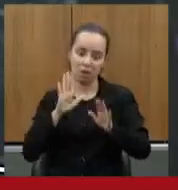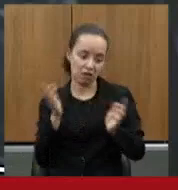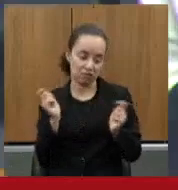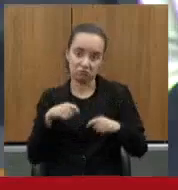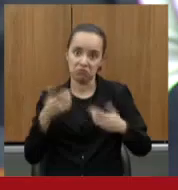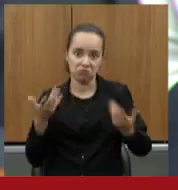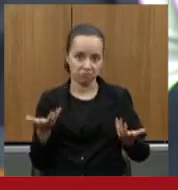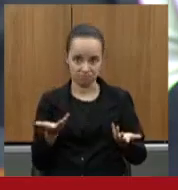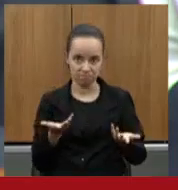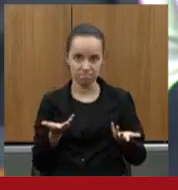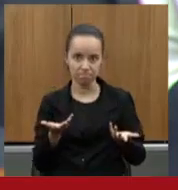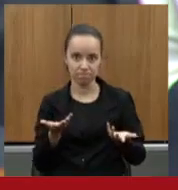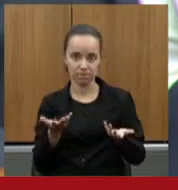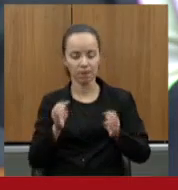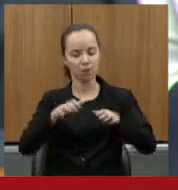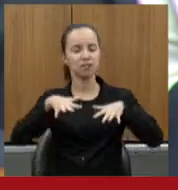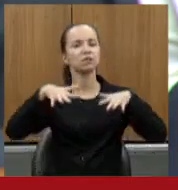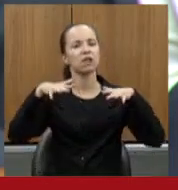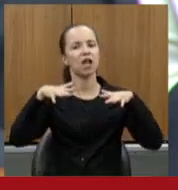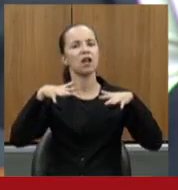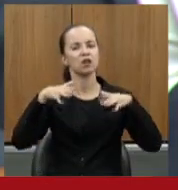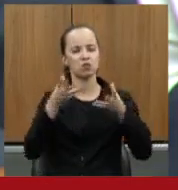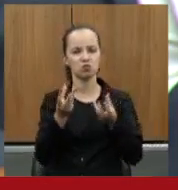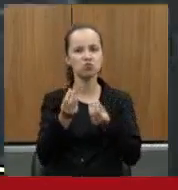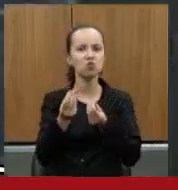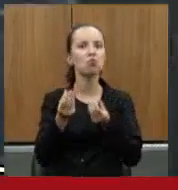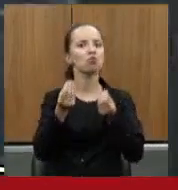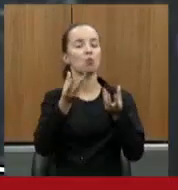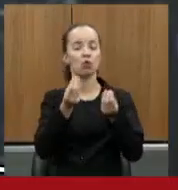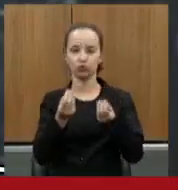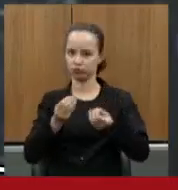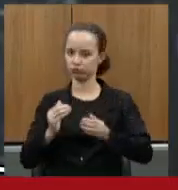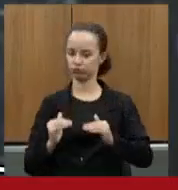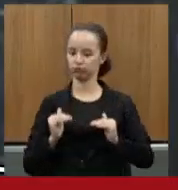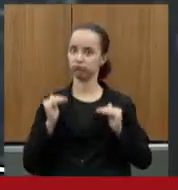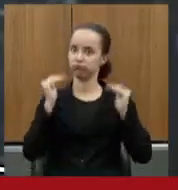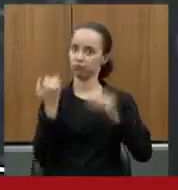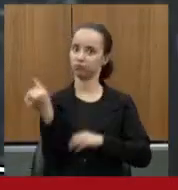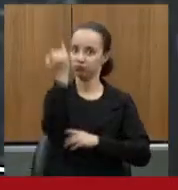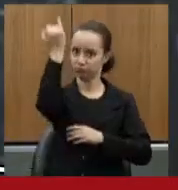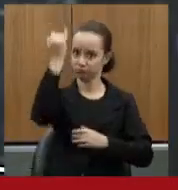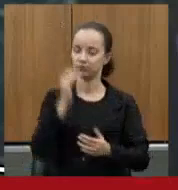fazer. E era uma Assembleia de muito alto gabarito. E tanto assim